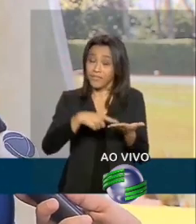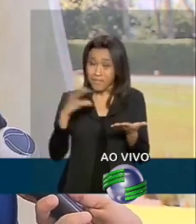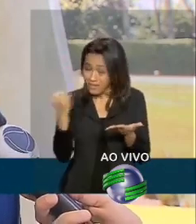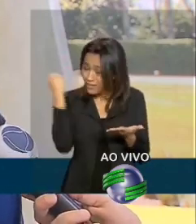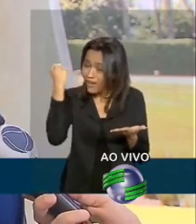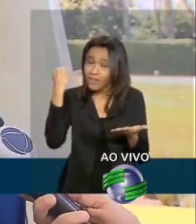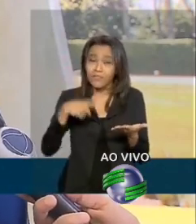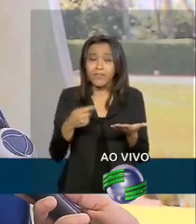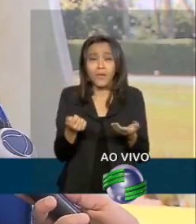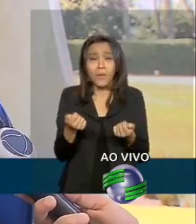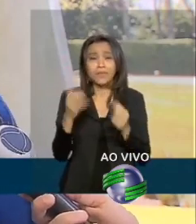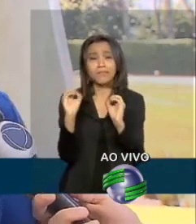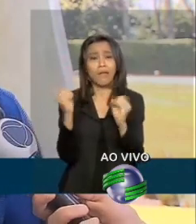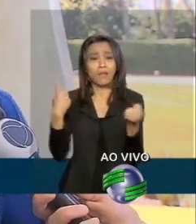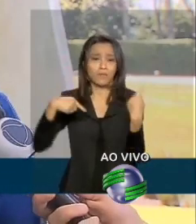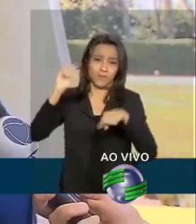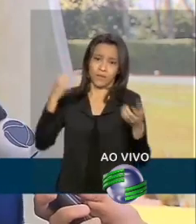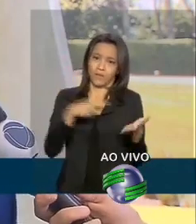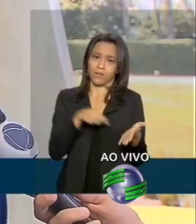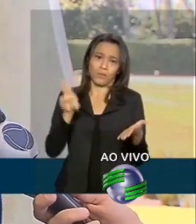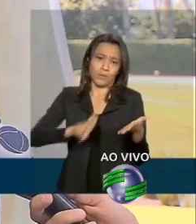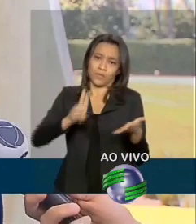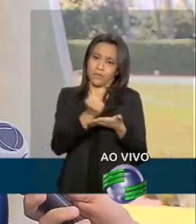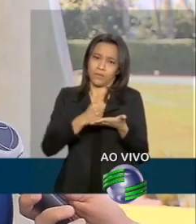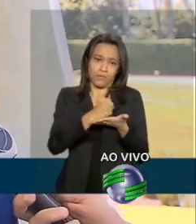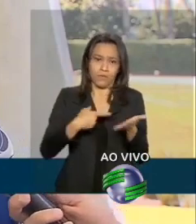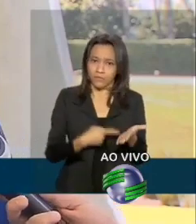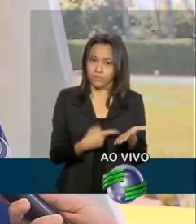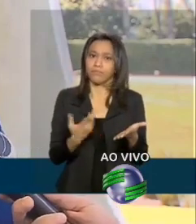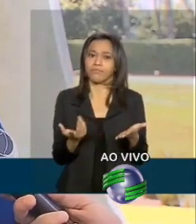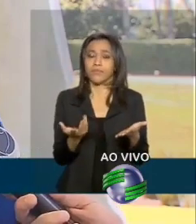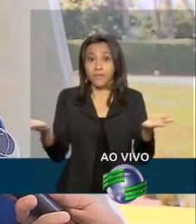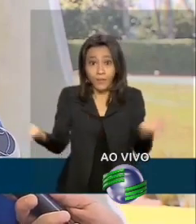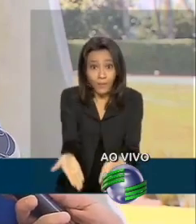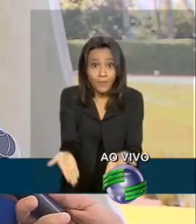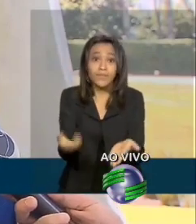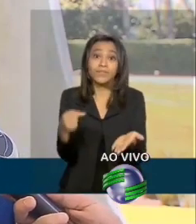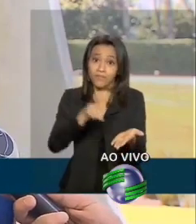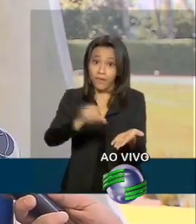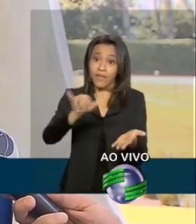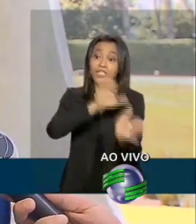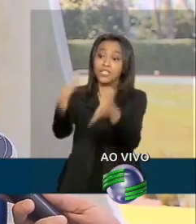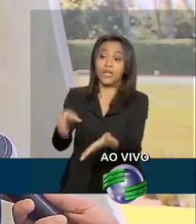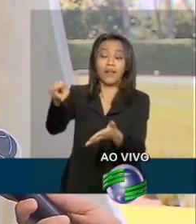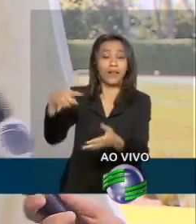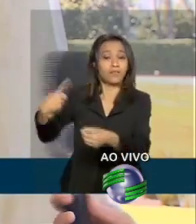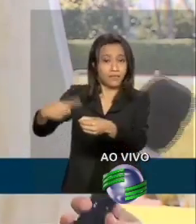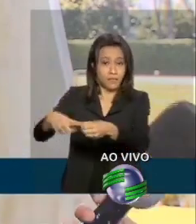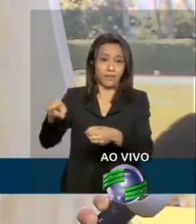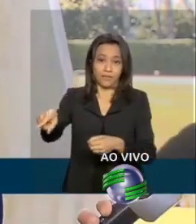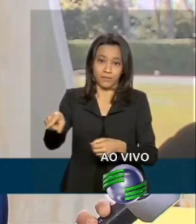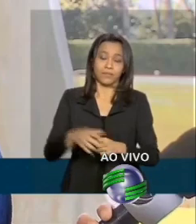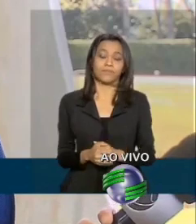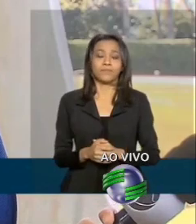zero de sucesso ao se ministrar a cloroquina. E agora, hoje, deve chegar em Campo Grande esse material. Tem muita